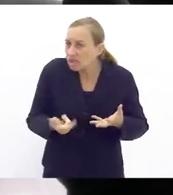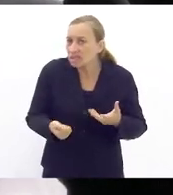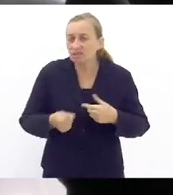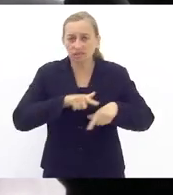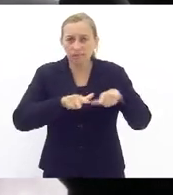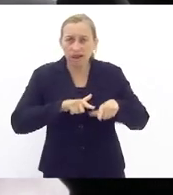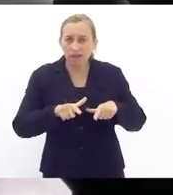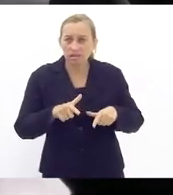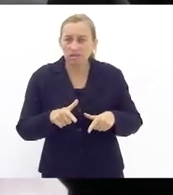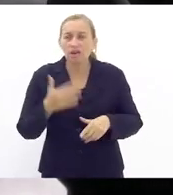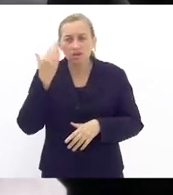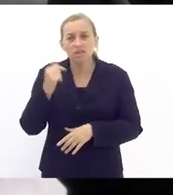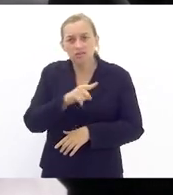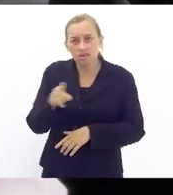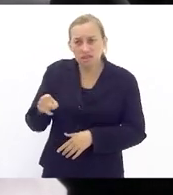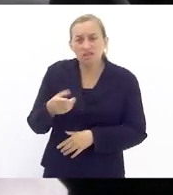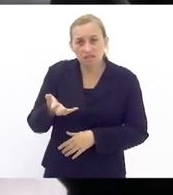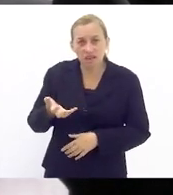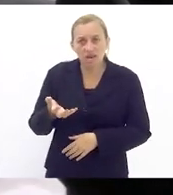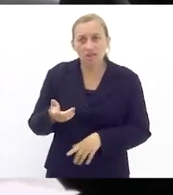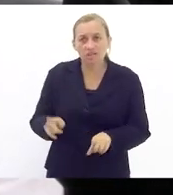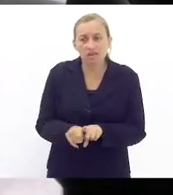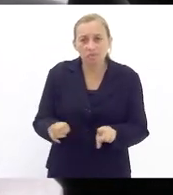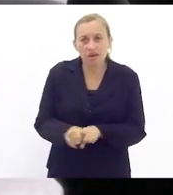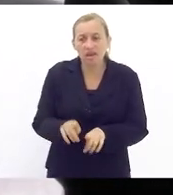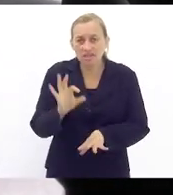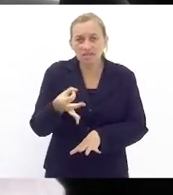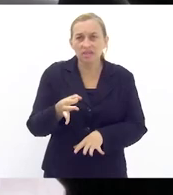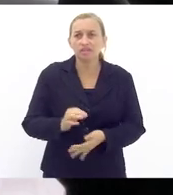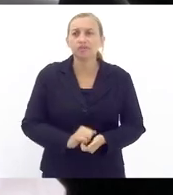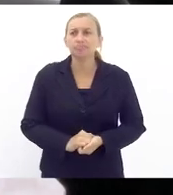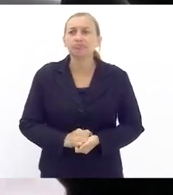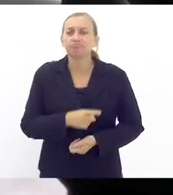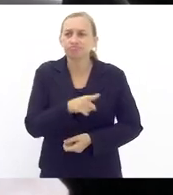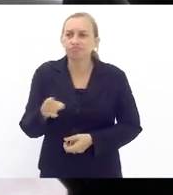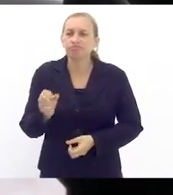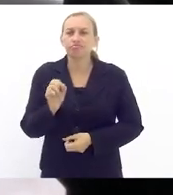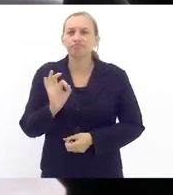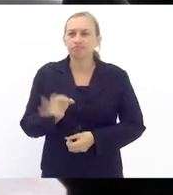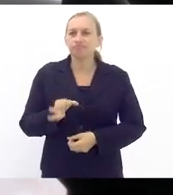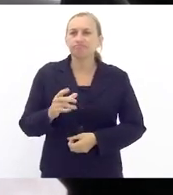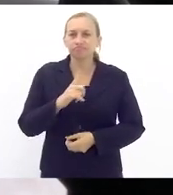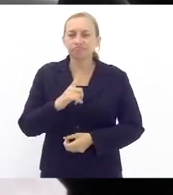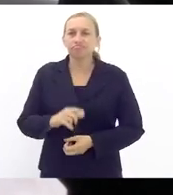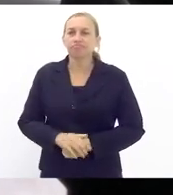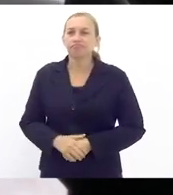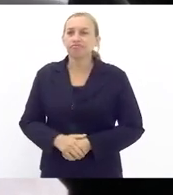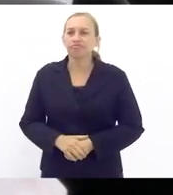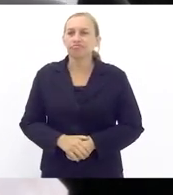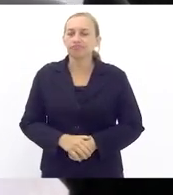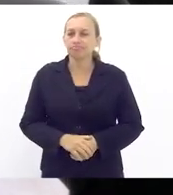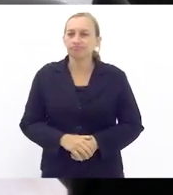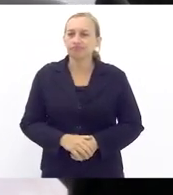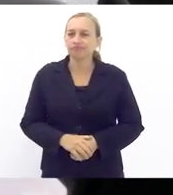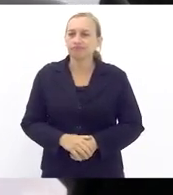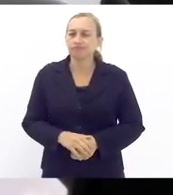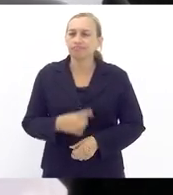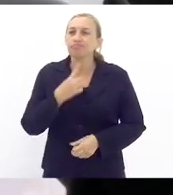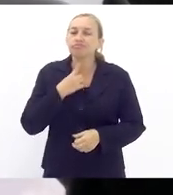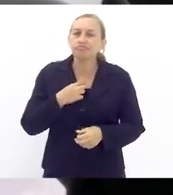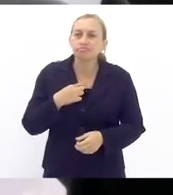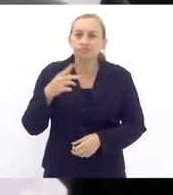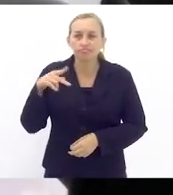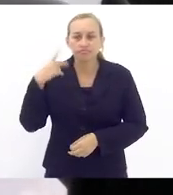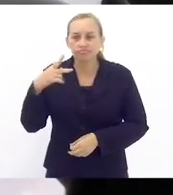eu sei que vocês estão aqui para isso é legítimo e vocês podem ter certeza que que vontade política